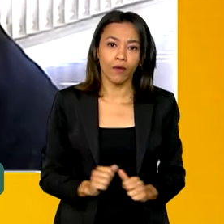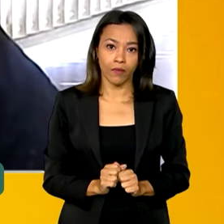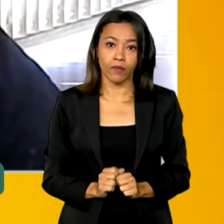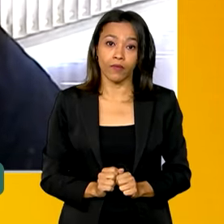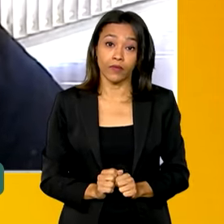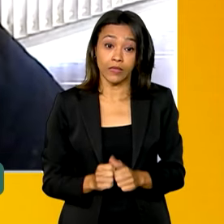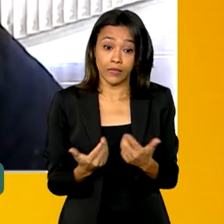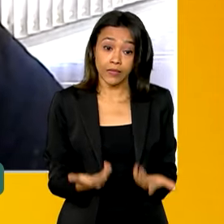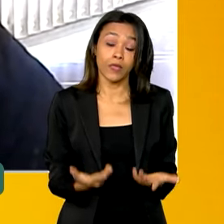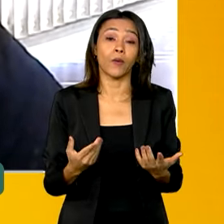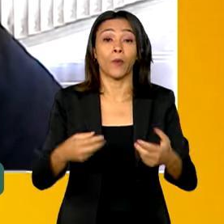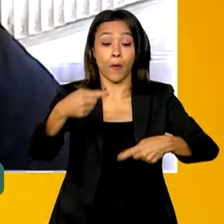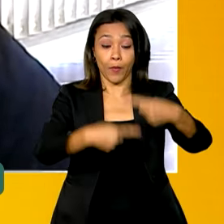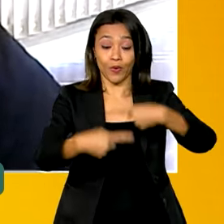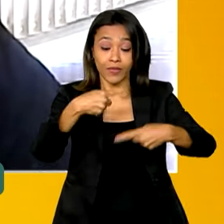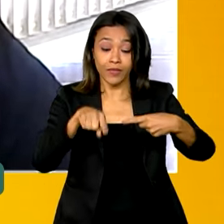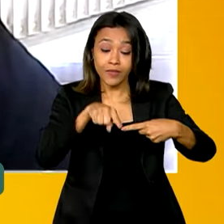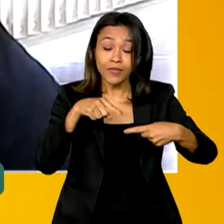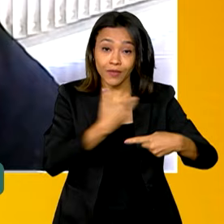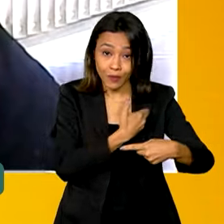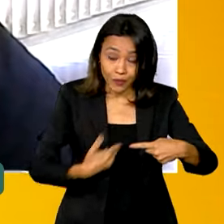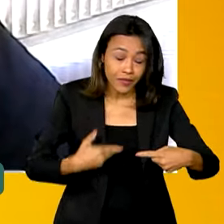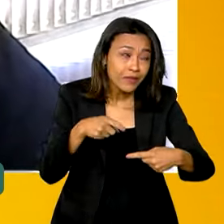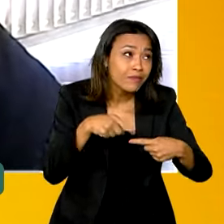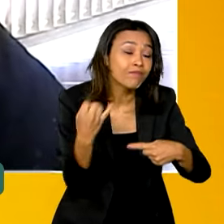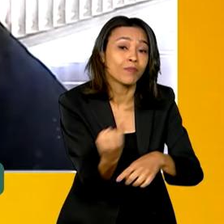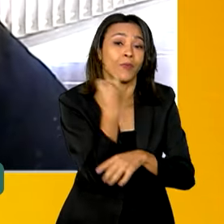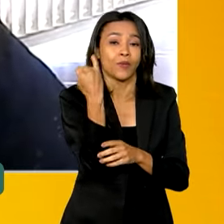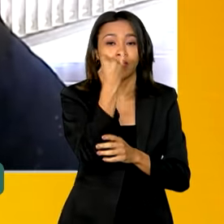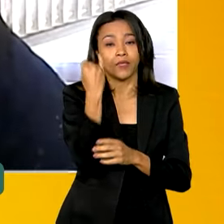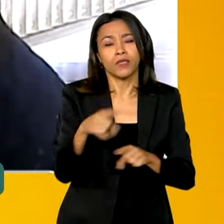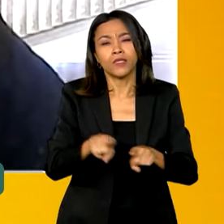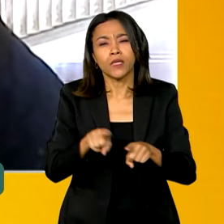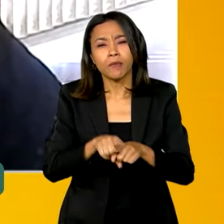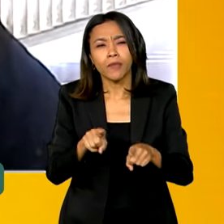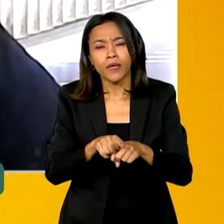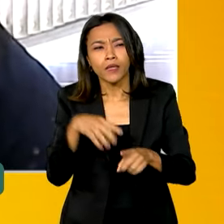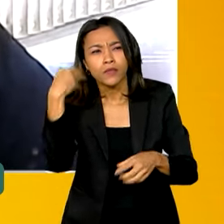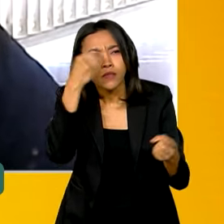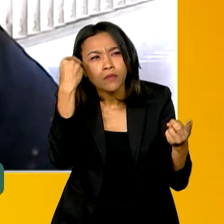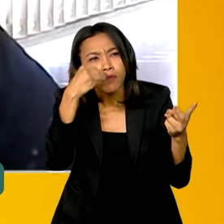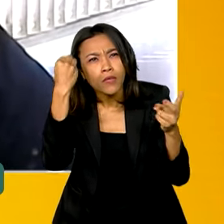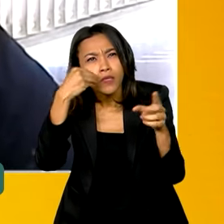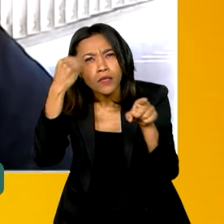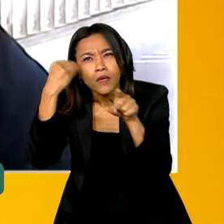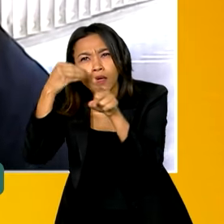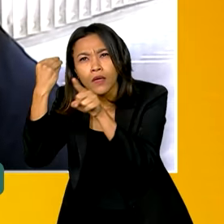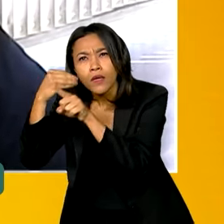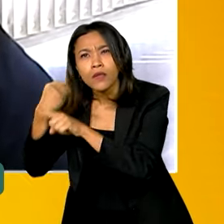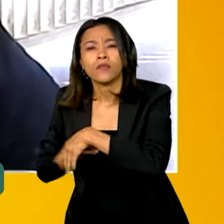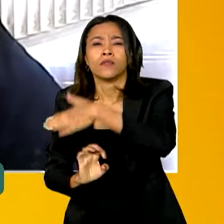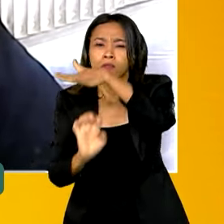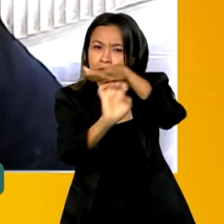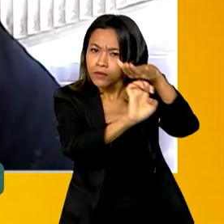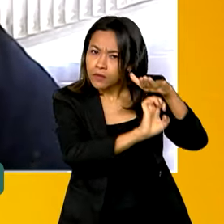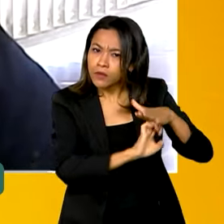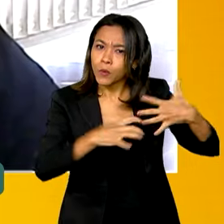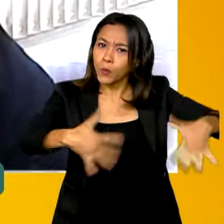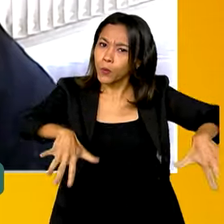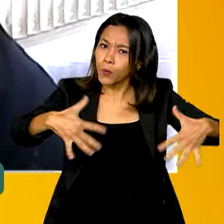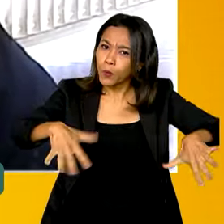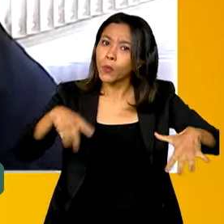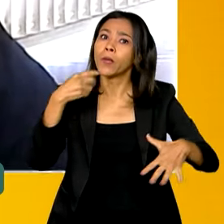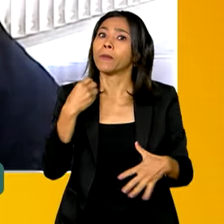Enfim, políticas públicas são importantes. As boas práticas empresariais que já começam a aparecer